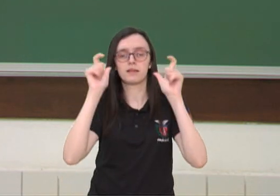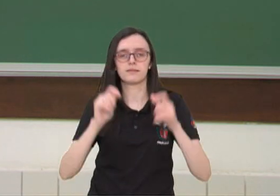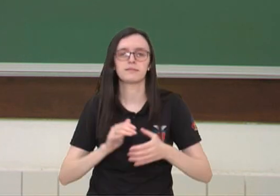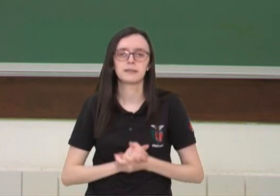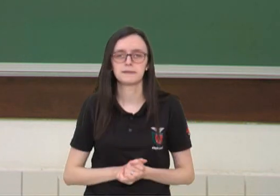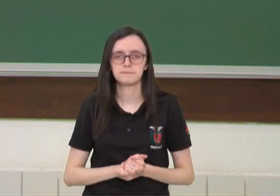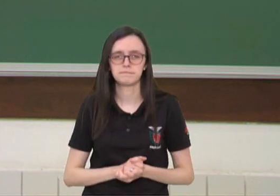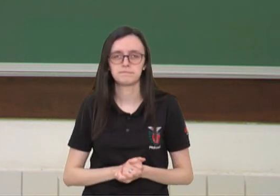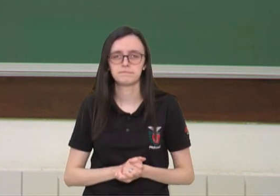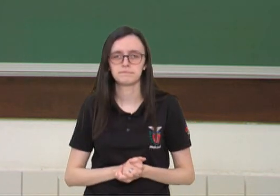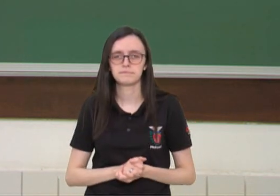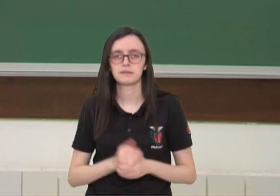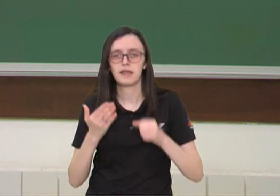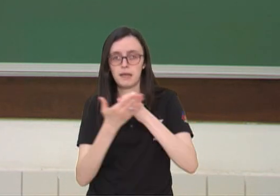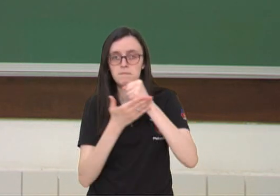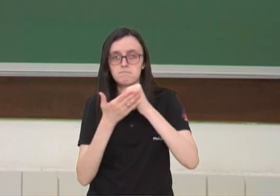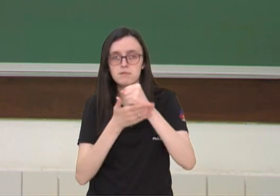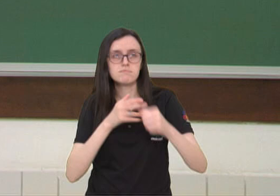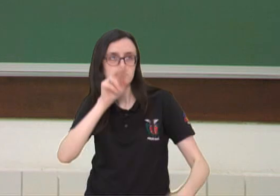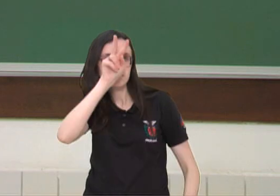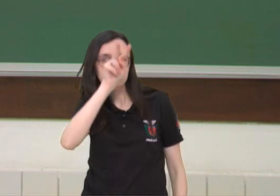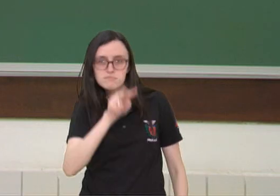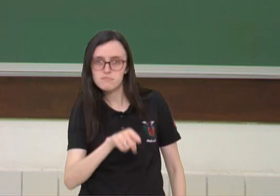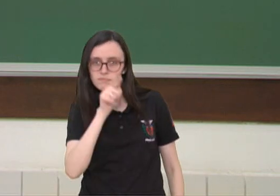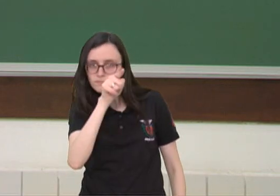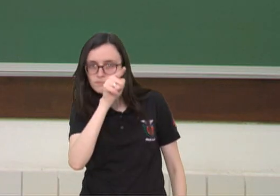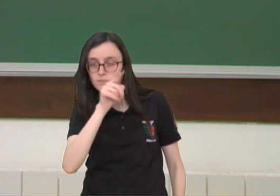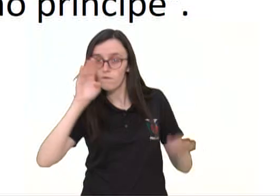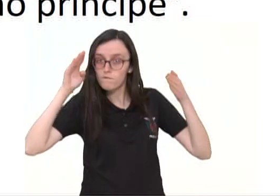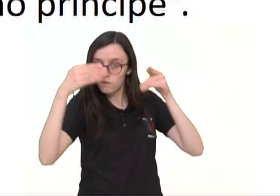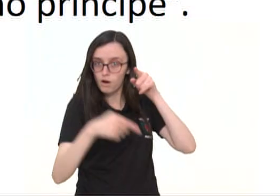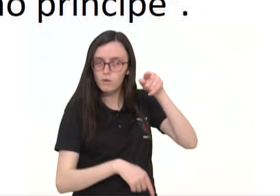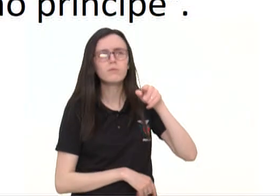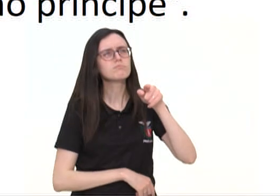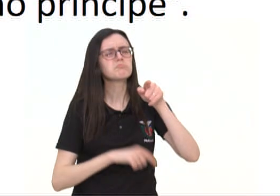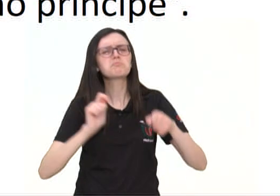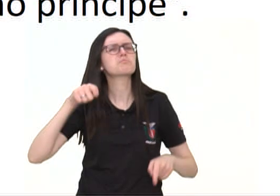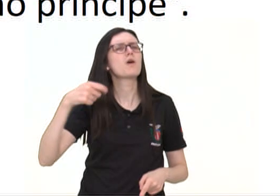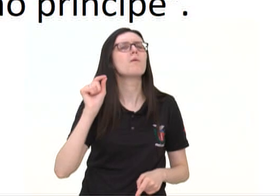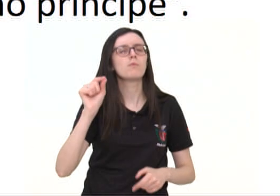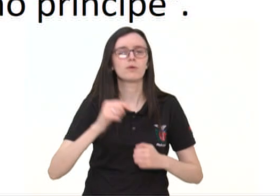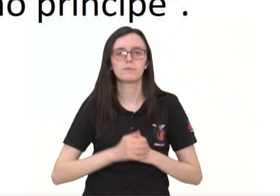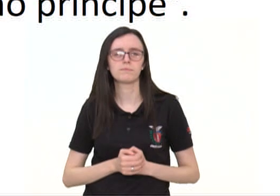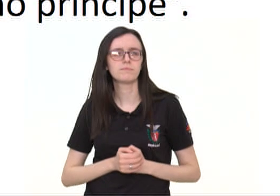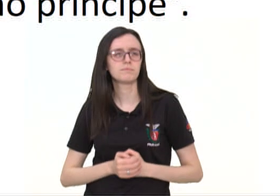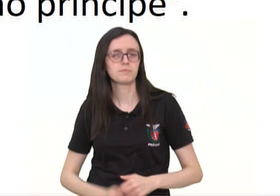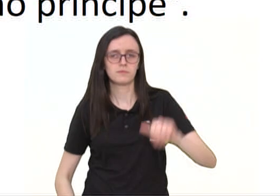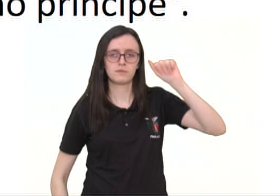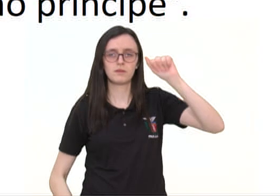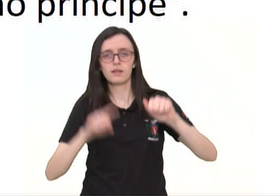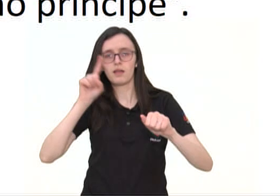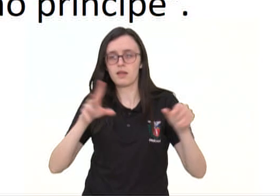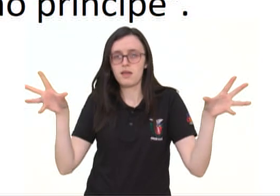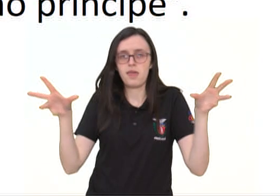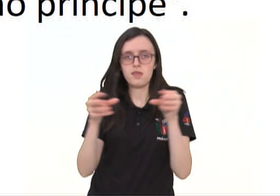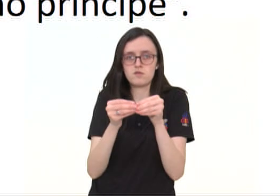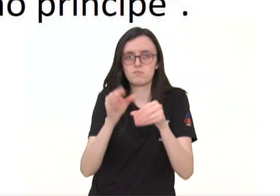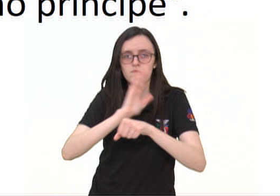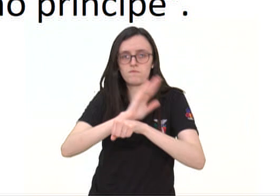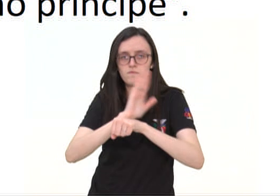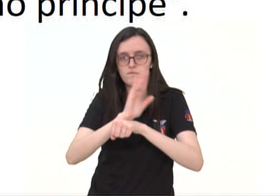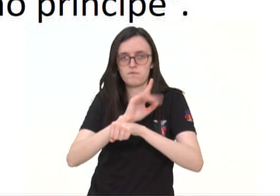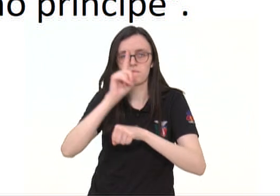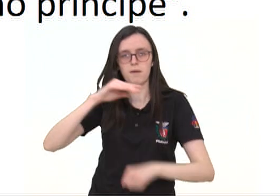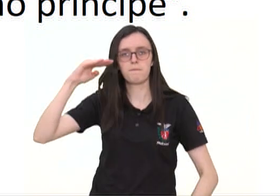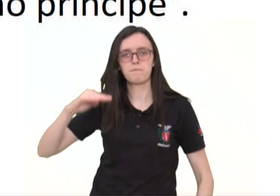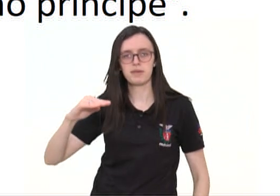lá. Com base nessa leitura, pode-se dizer que se trata do resumo do filme O Pequeno Príncipe,